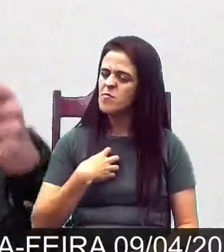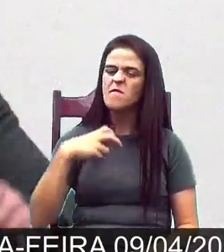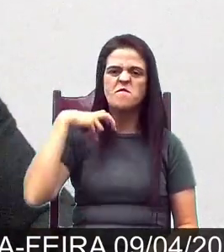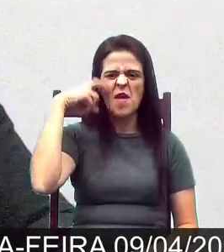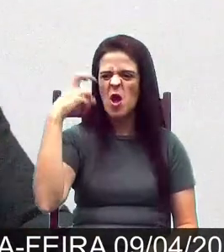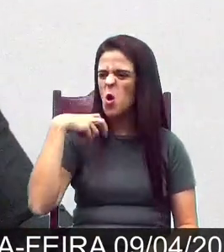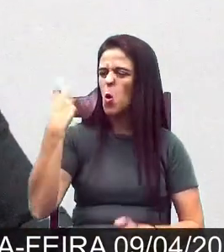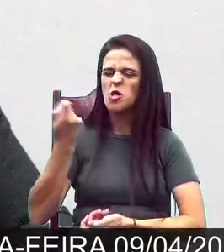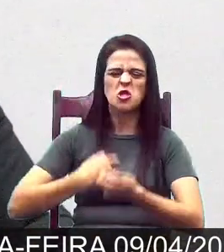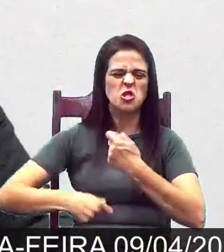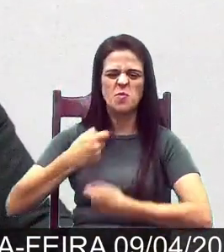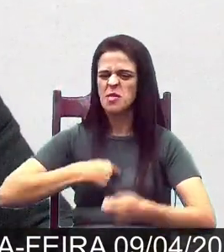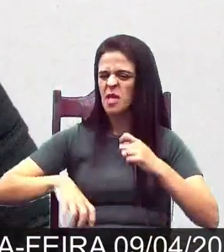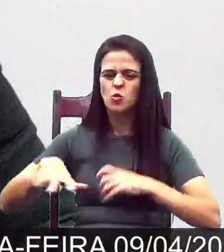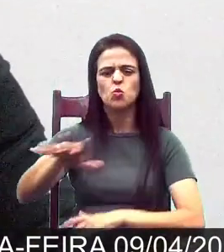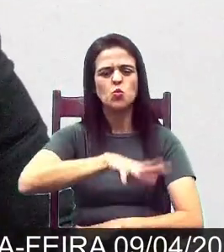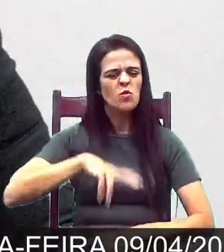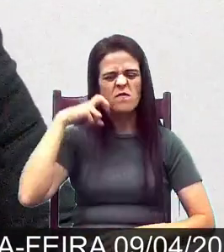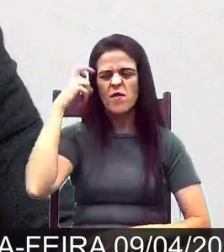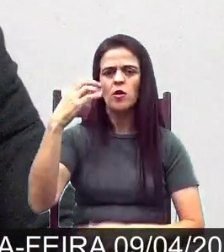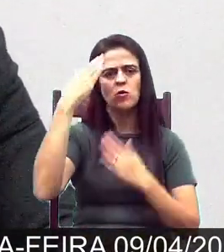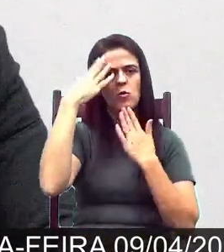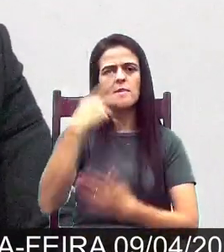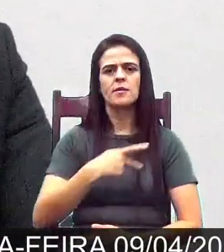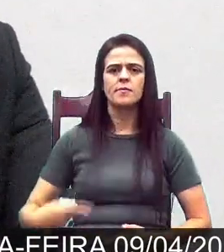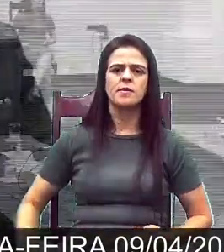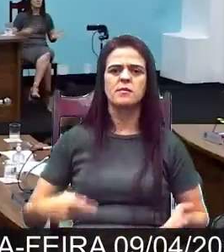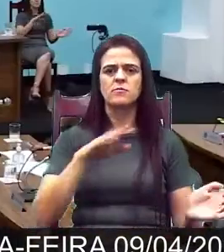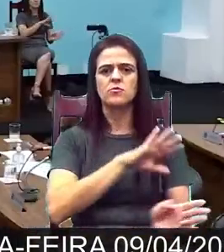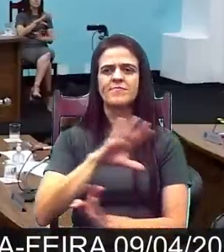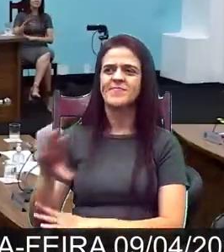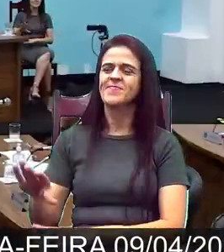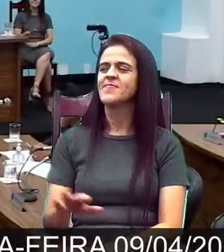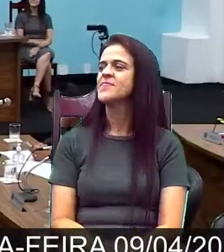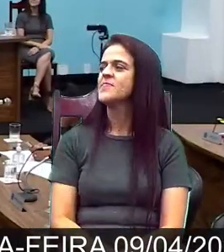para a administração, para todo mundo. Muito obrigado, senhor presidente.